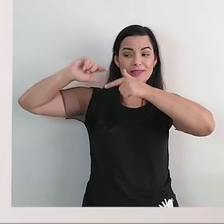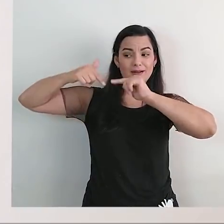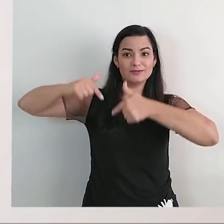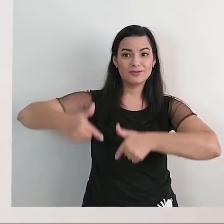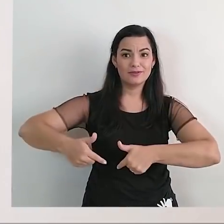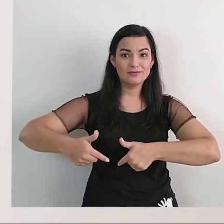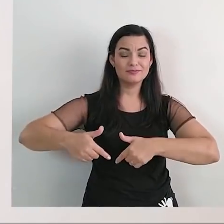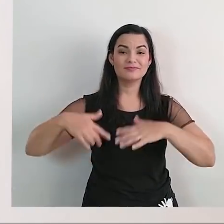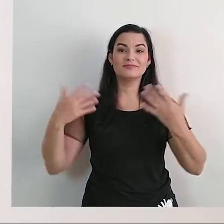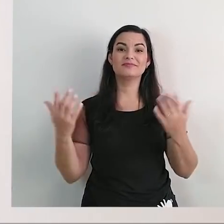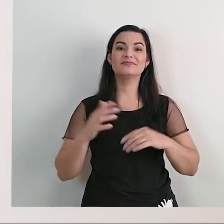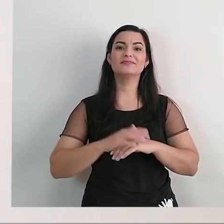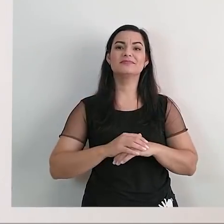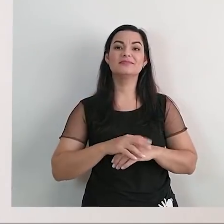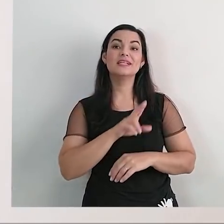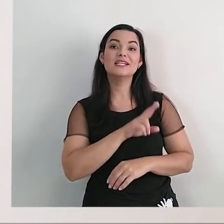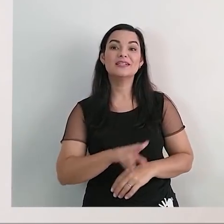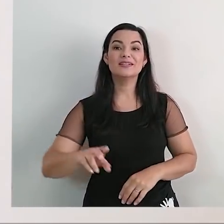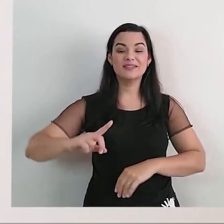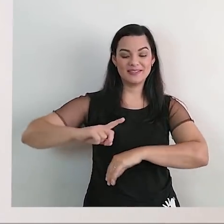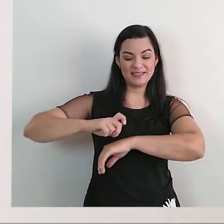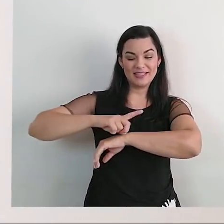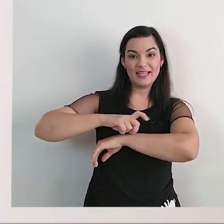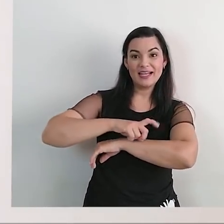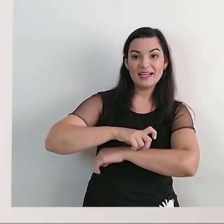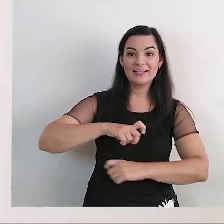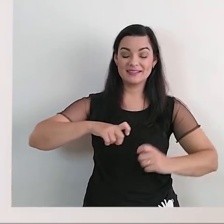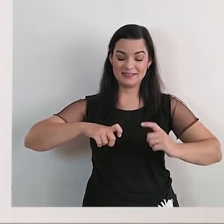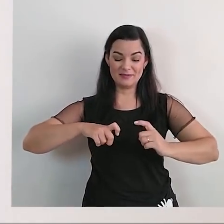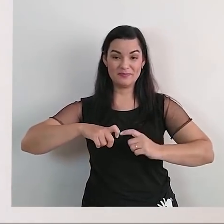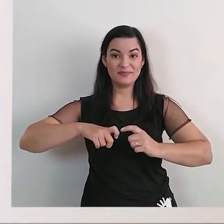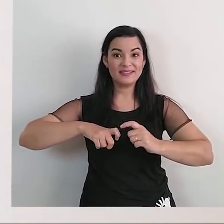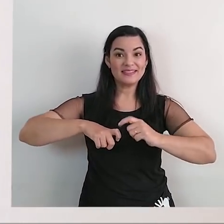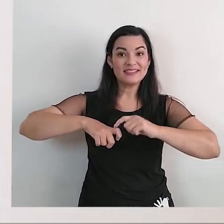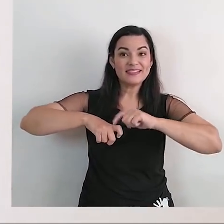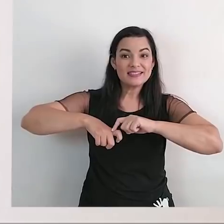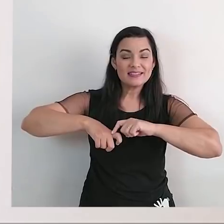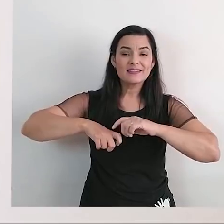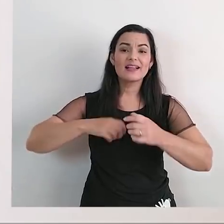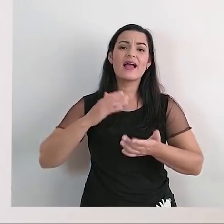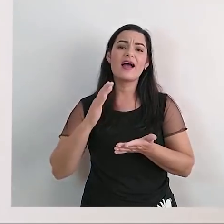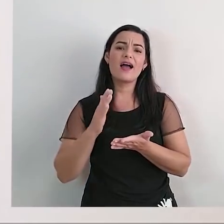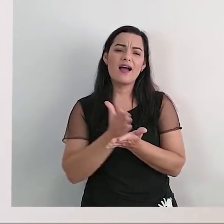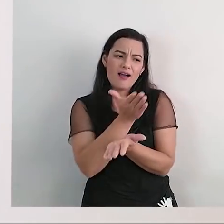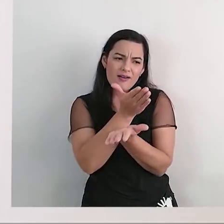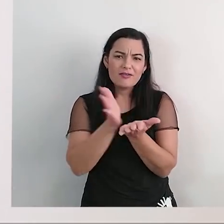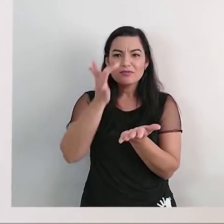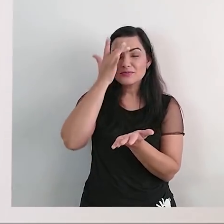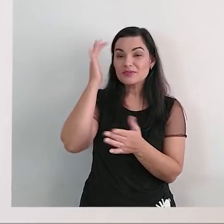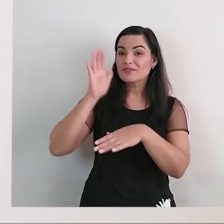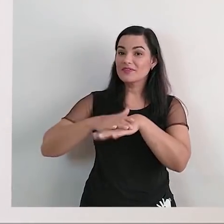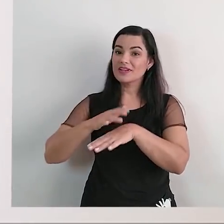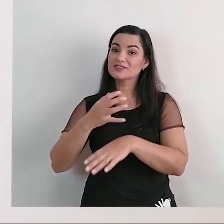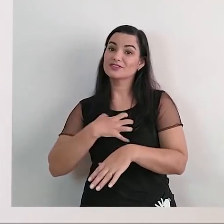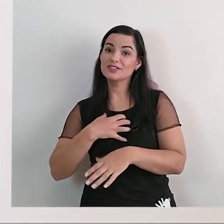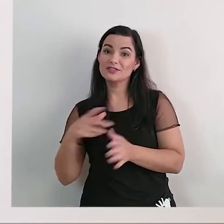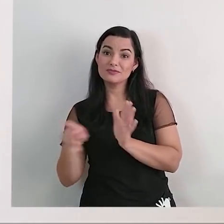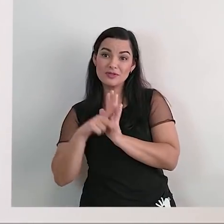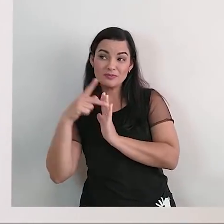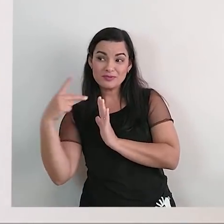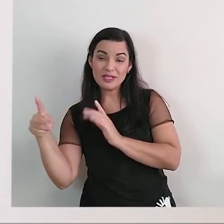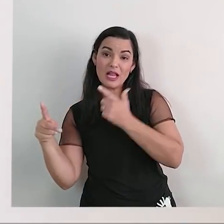tradicional, que se chama lagarta pintada. Algumas pessoas fazem de um